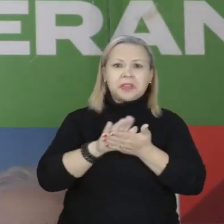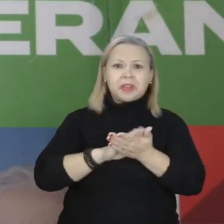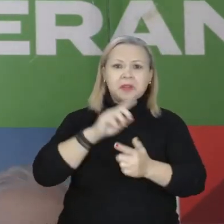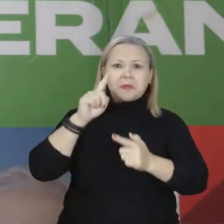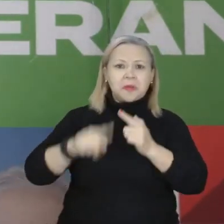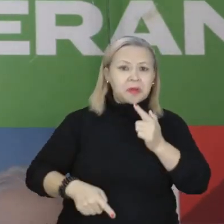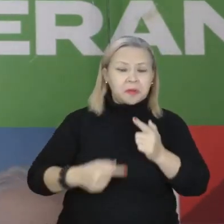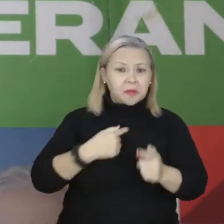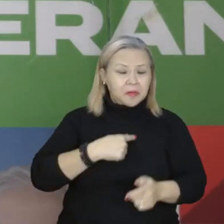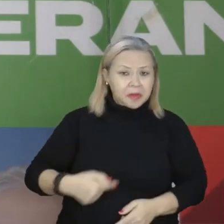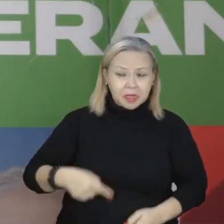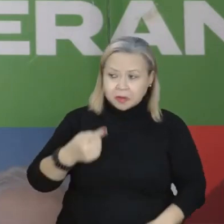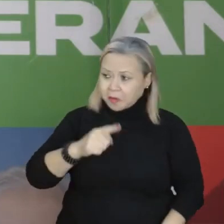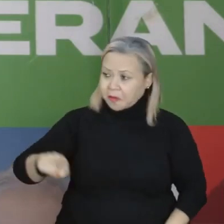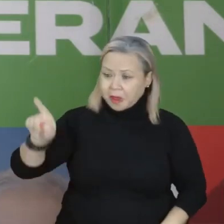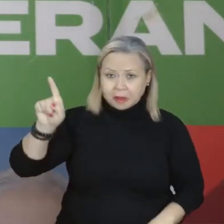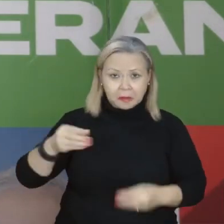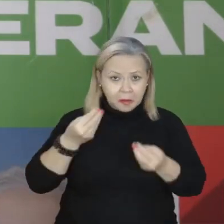vá.